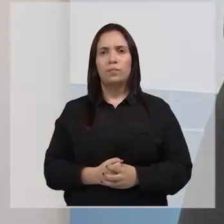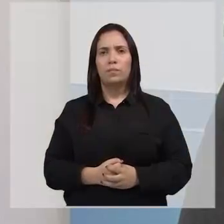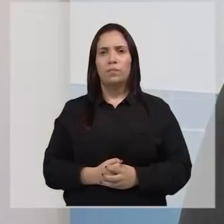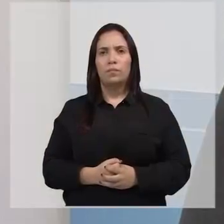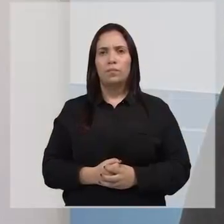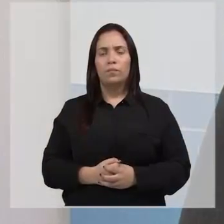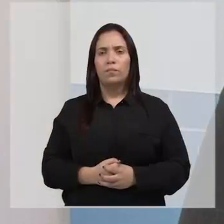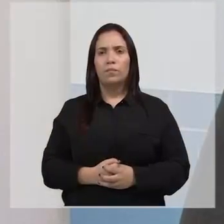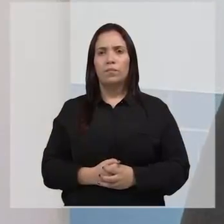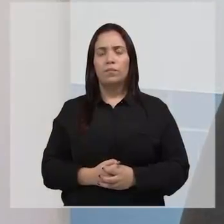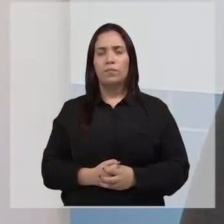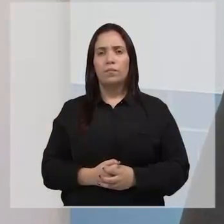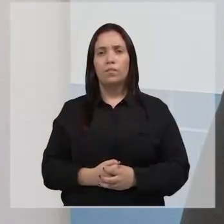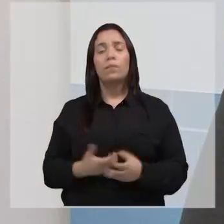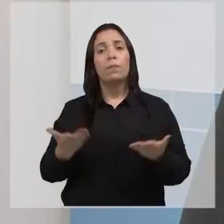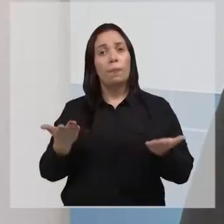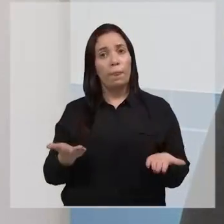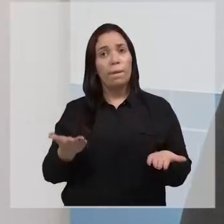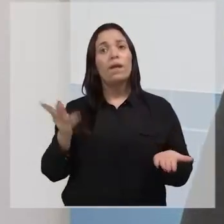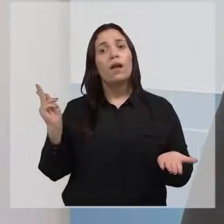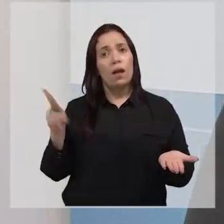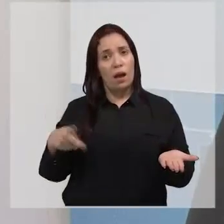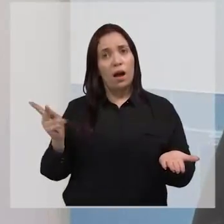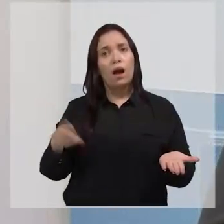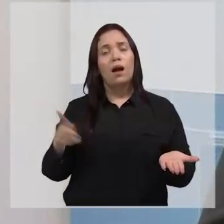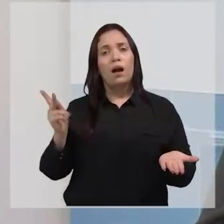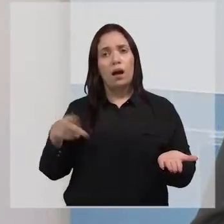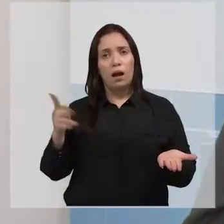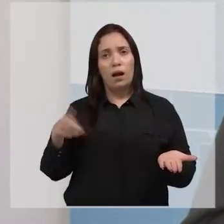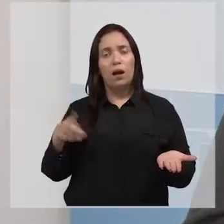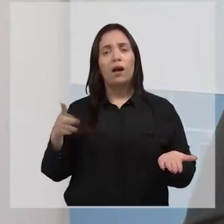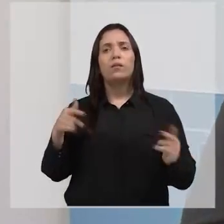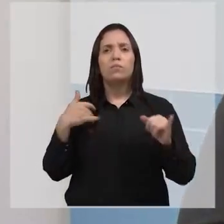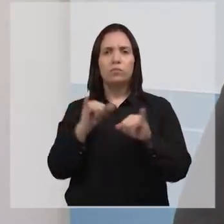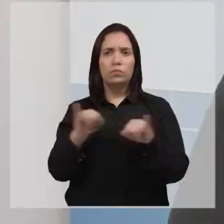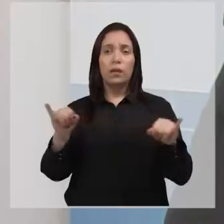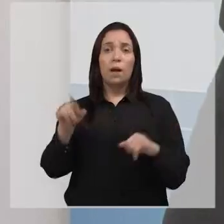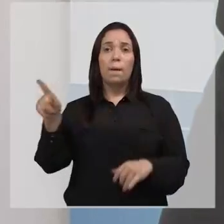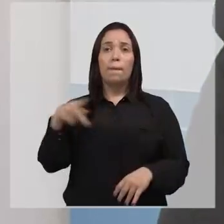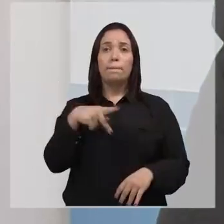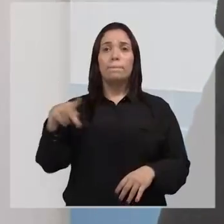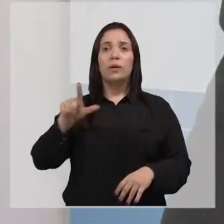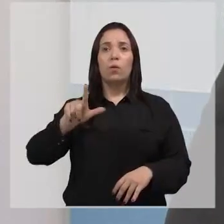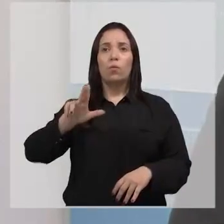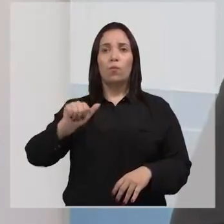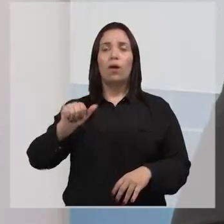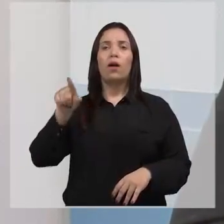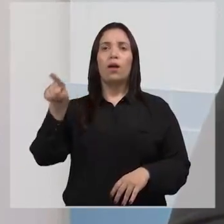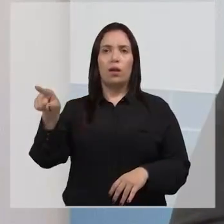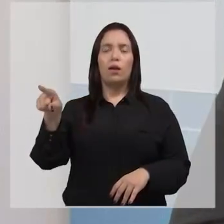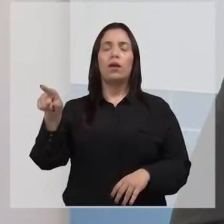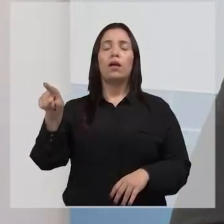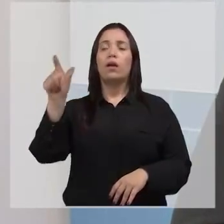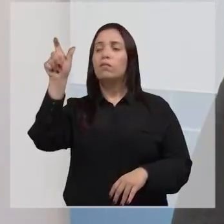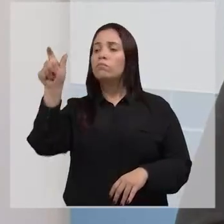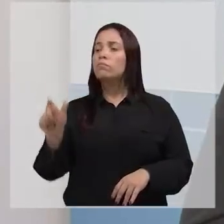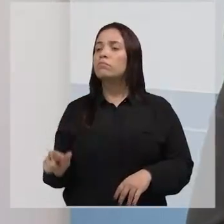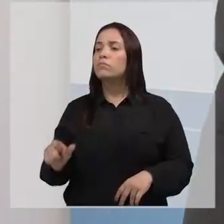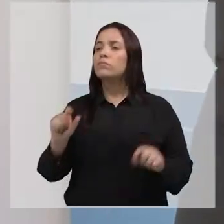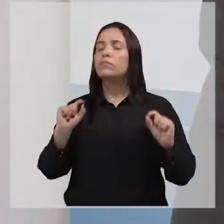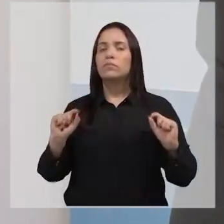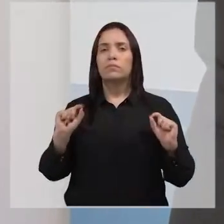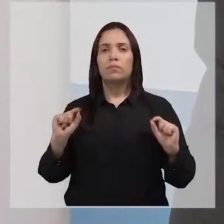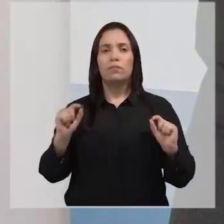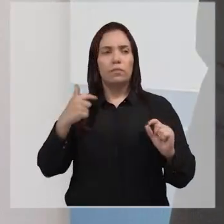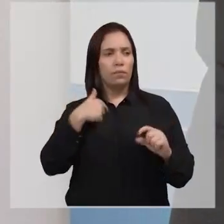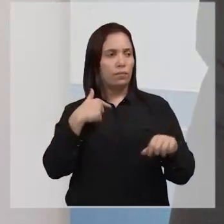seguinte, errado, péssimo, péssimo, porque eu já disse 1000 vezes, o presidente Lula tem história suficiente para vir, como eu estou aqui